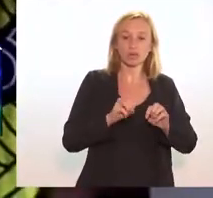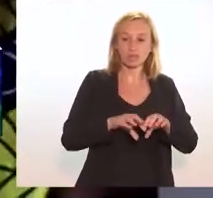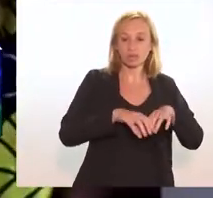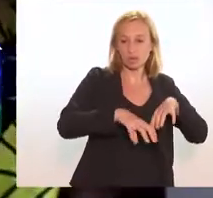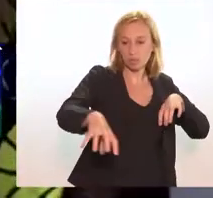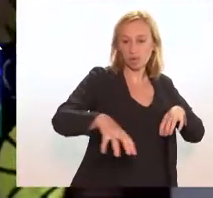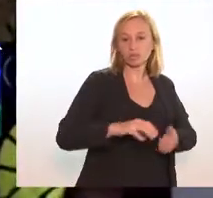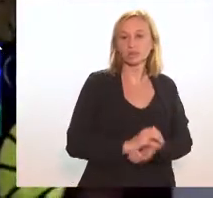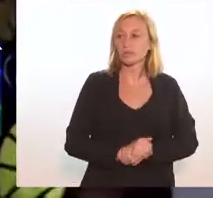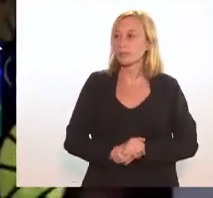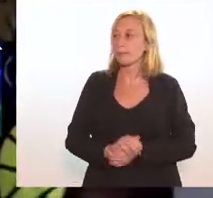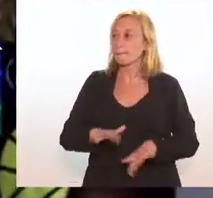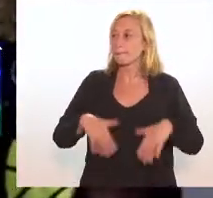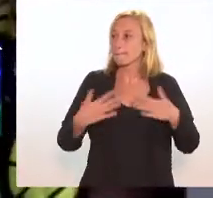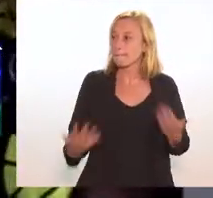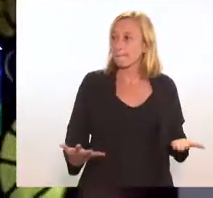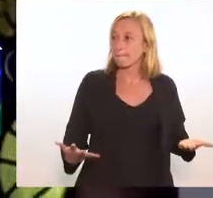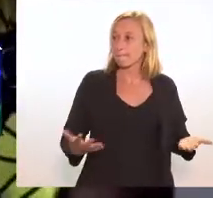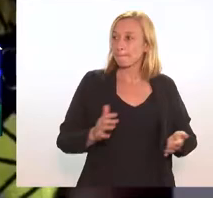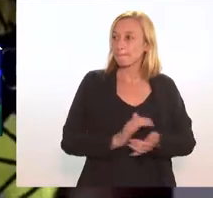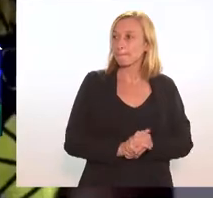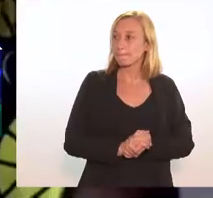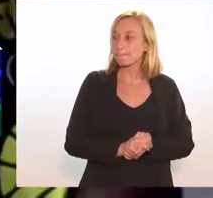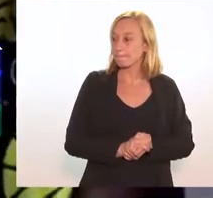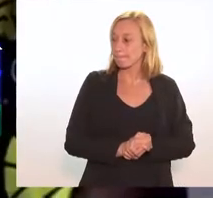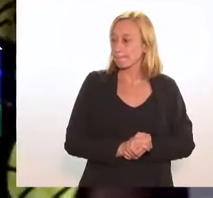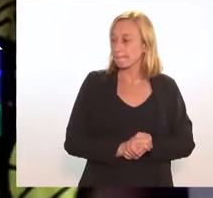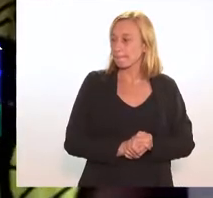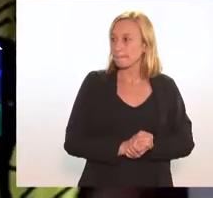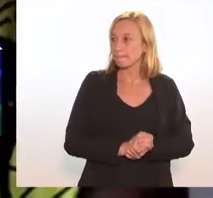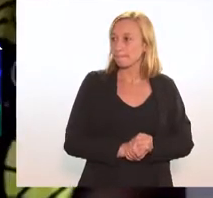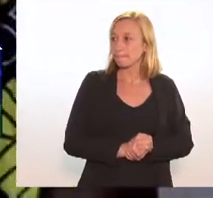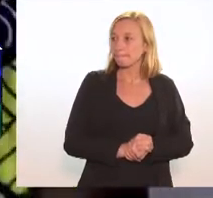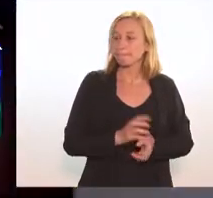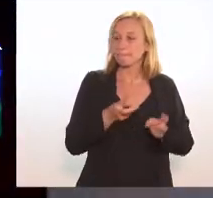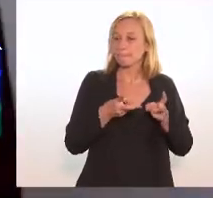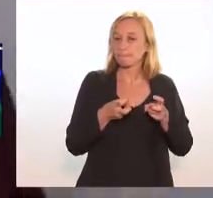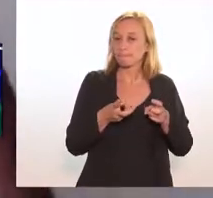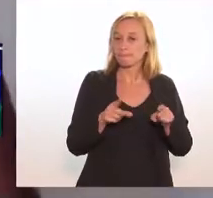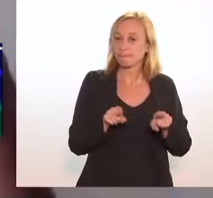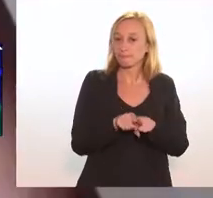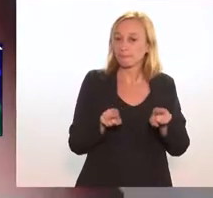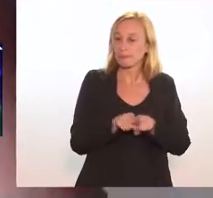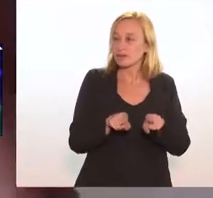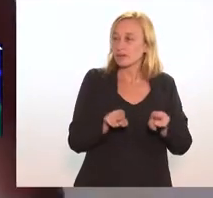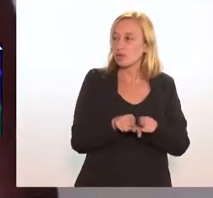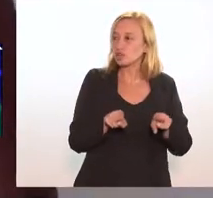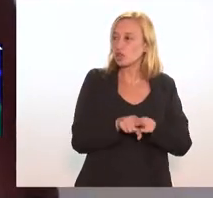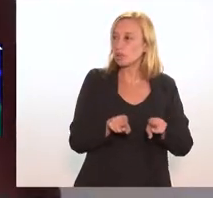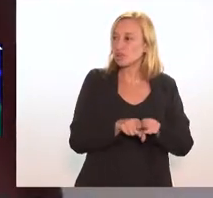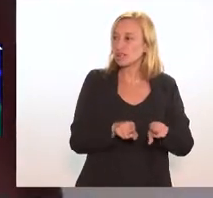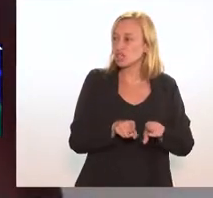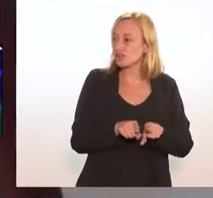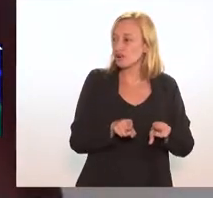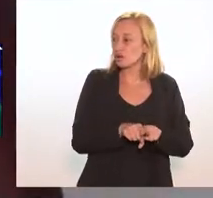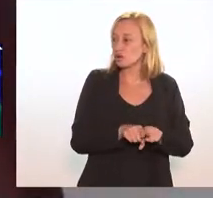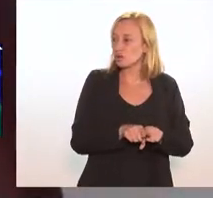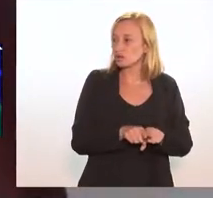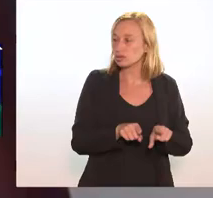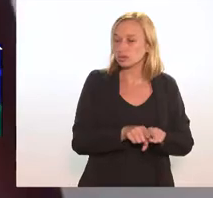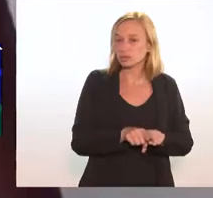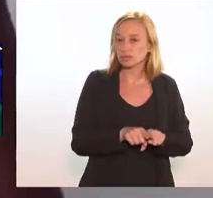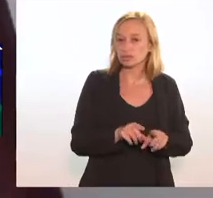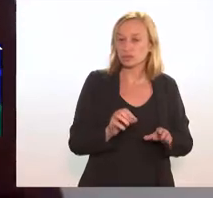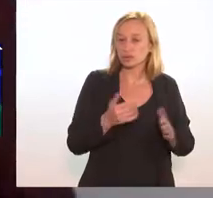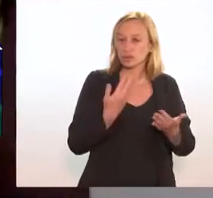remoto. Então, o que seria, né, o que deveria ser a observância dessas condições de salas